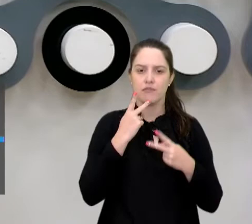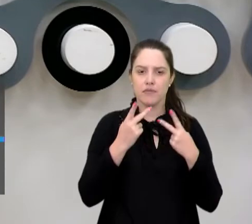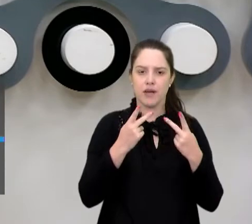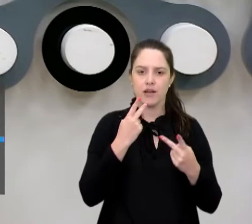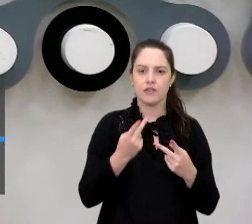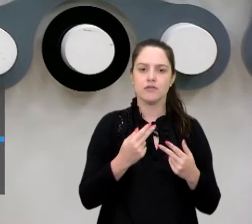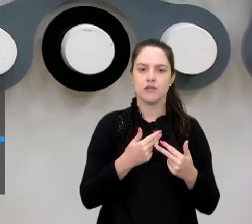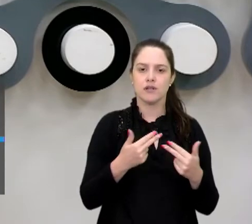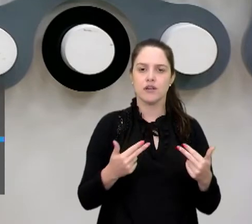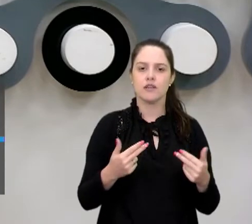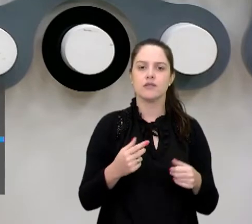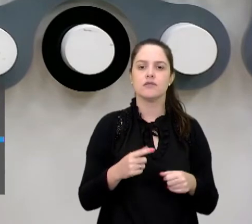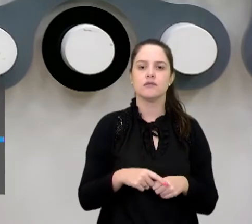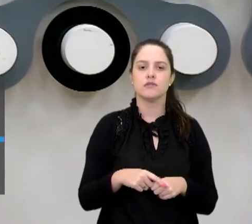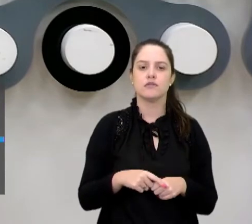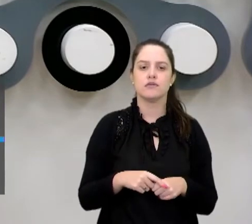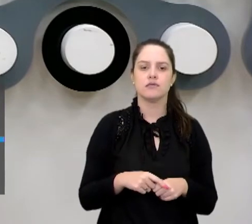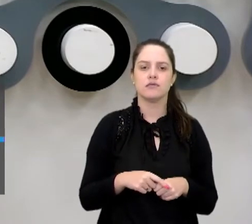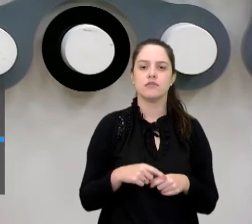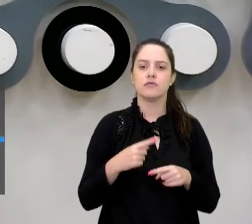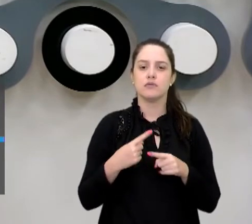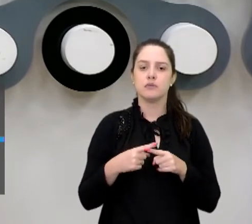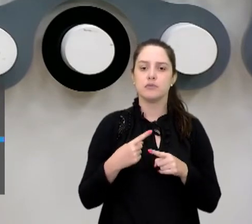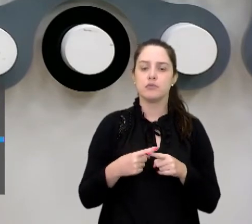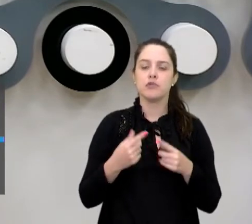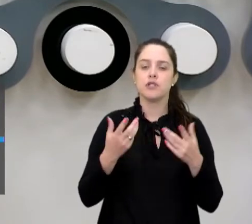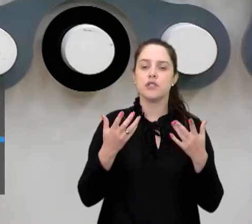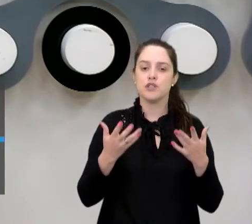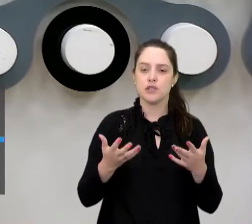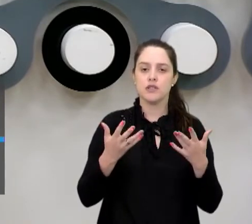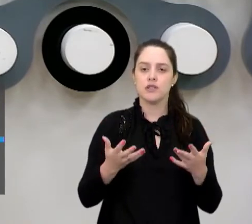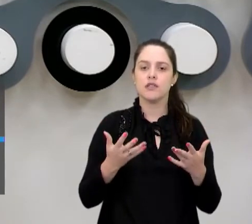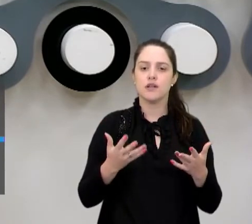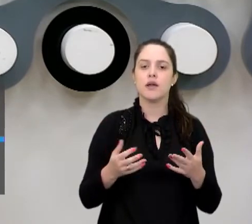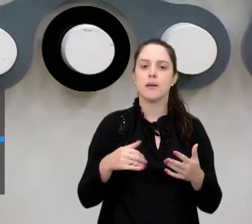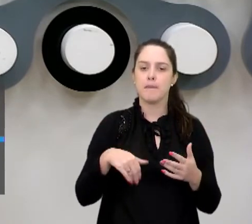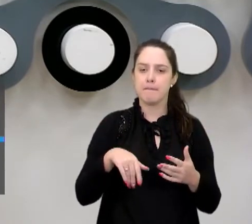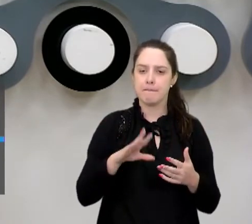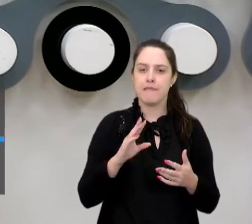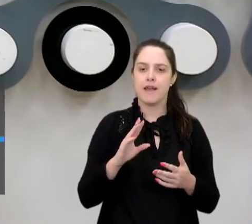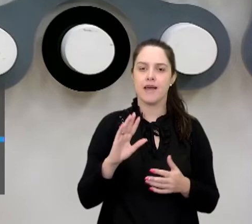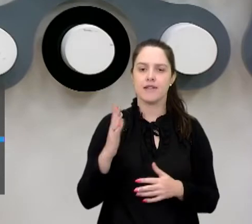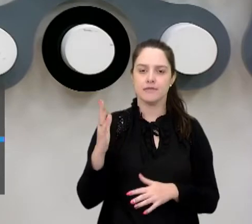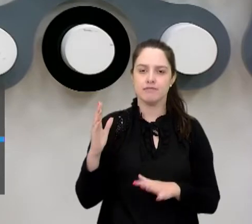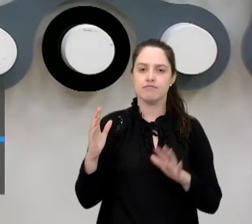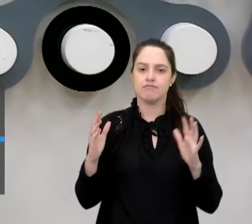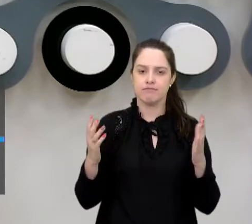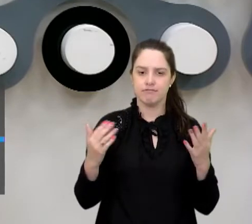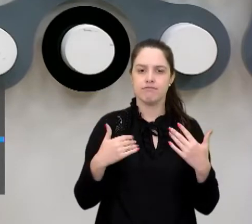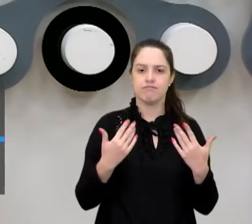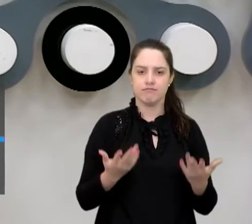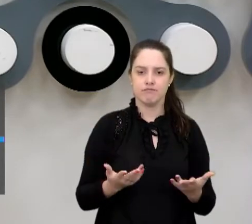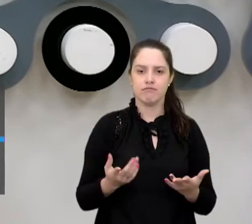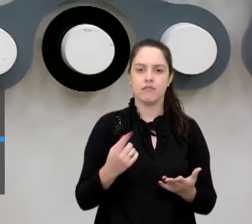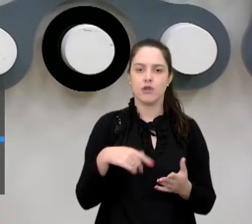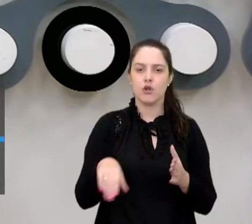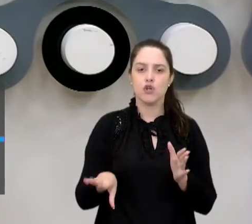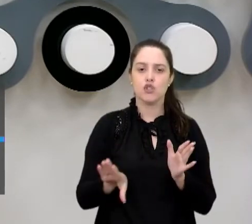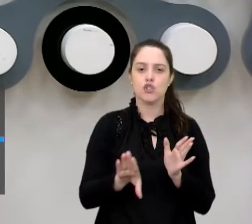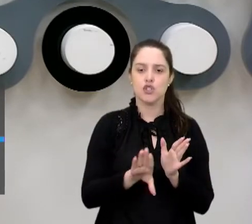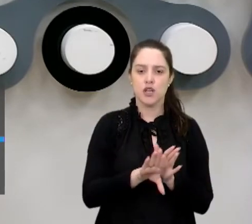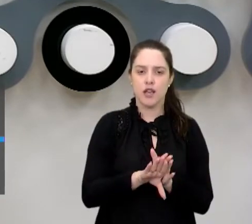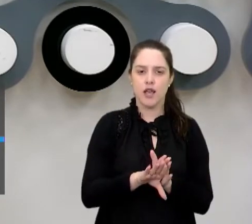tempo que tudo isso era mato, porque a gente quer que tenha mais mato de novo. Agora que a gente conseguiu chegar